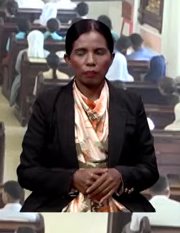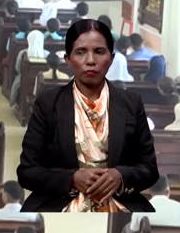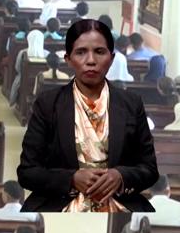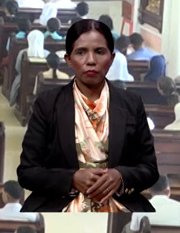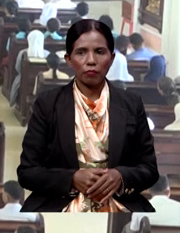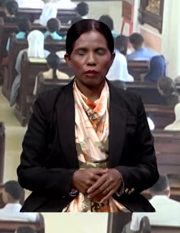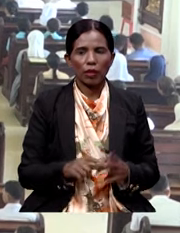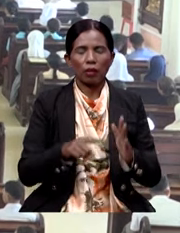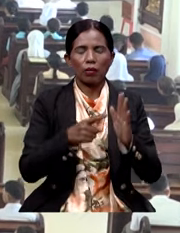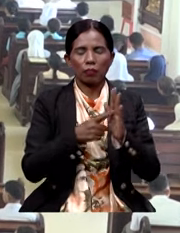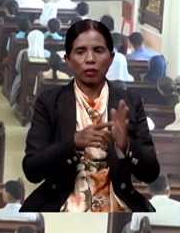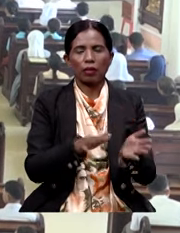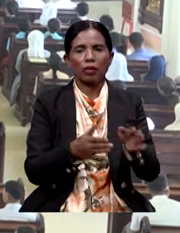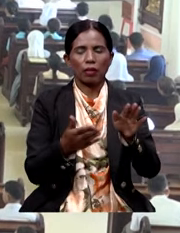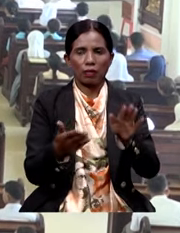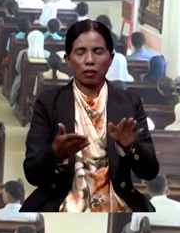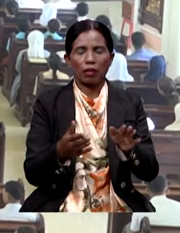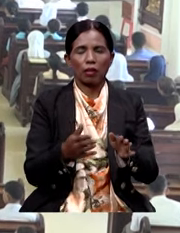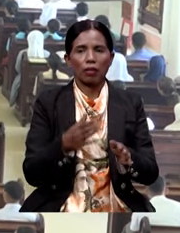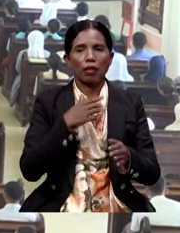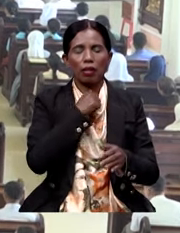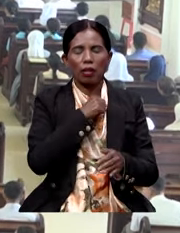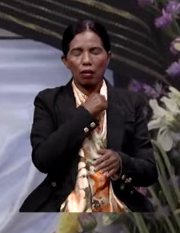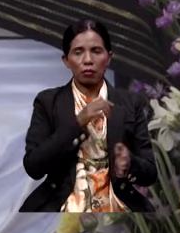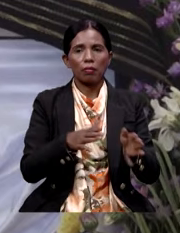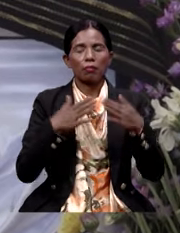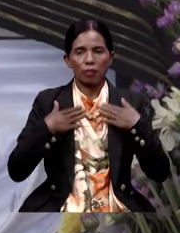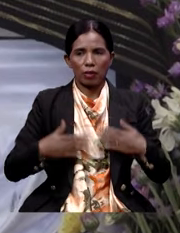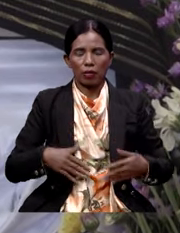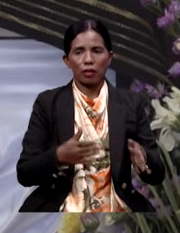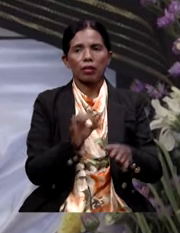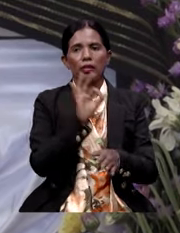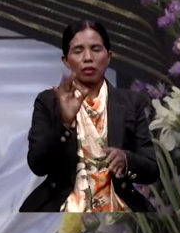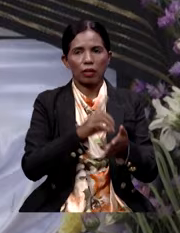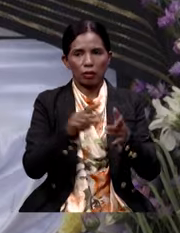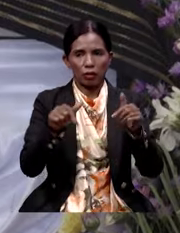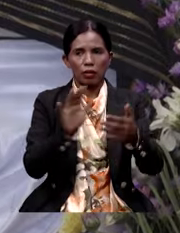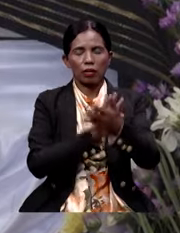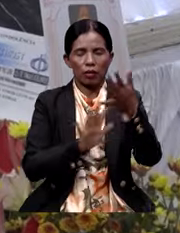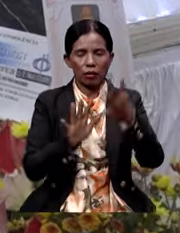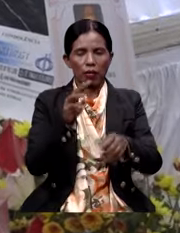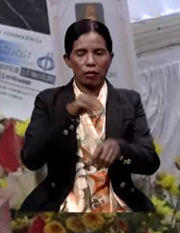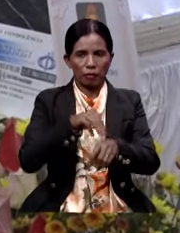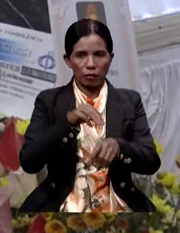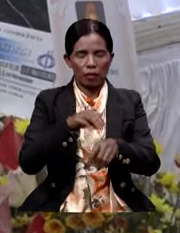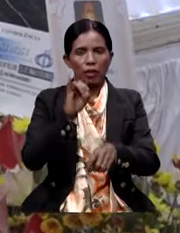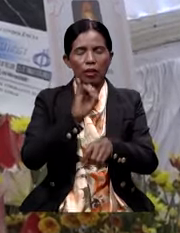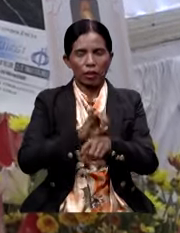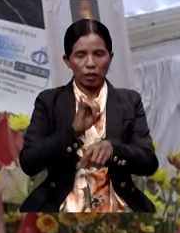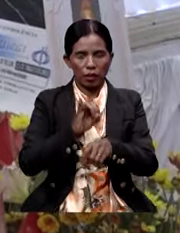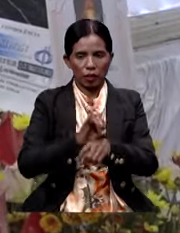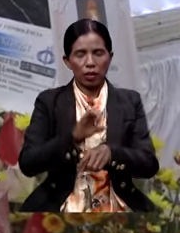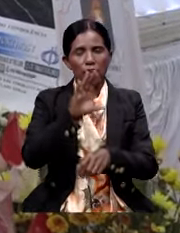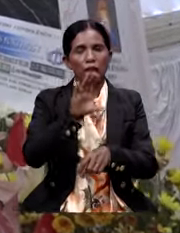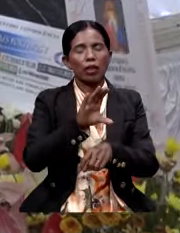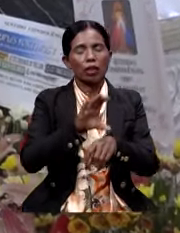Molo kalot maktoban Padre Ildefonso Xavier ia sexta semana ne celebra o luk misa requiem ia paróquia Imaculada da